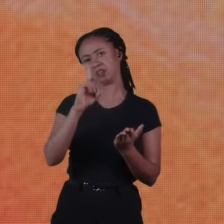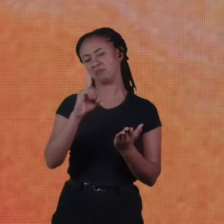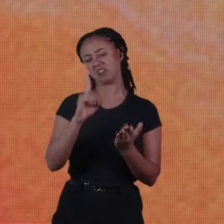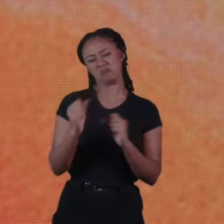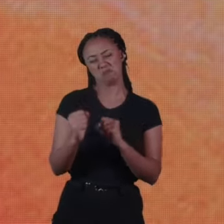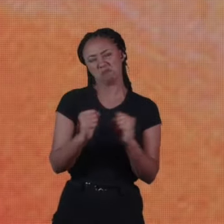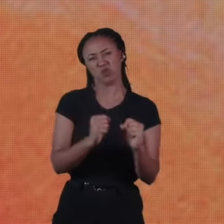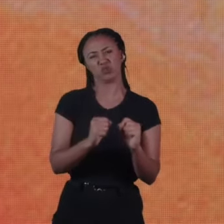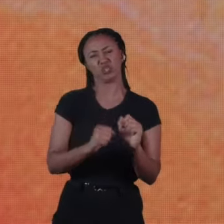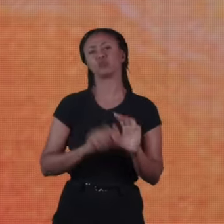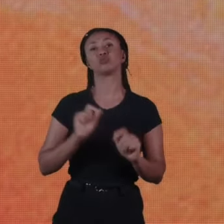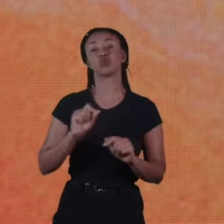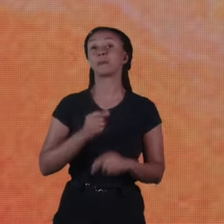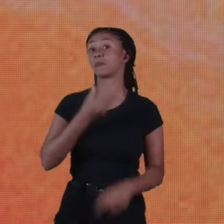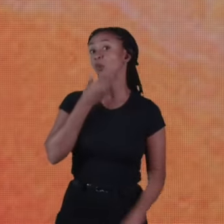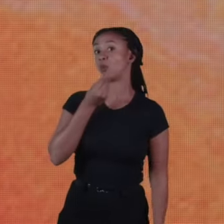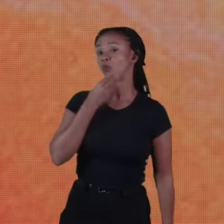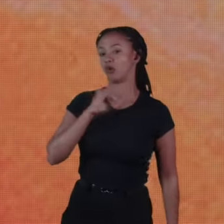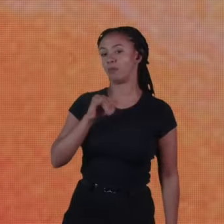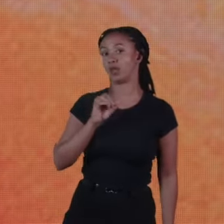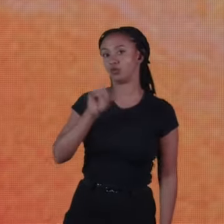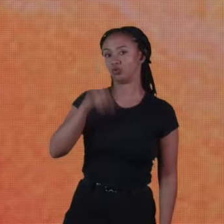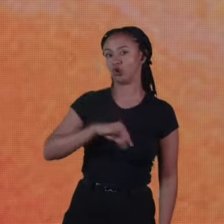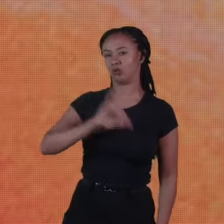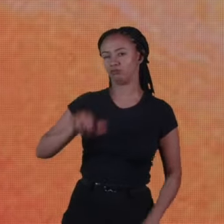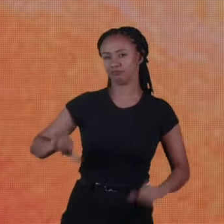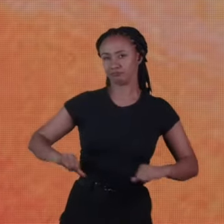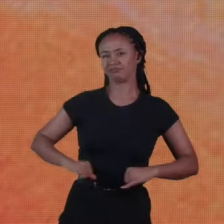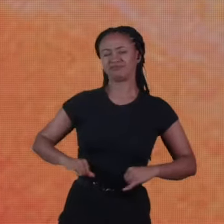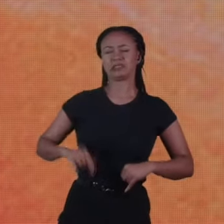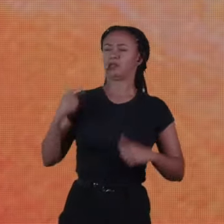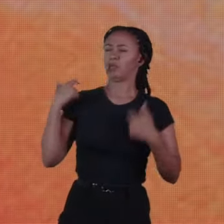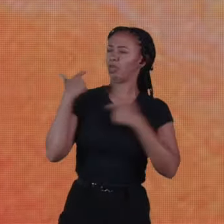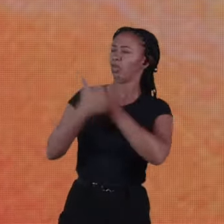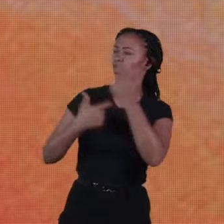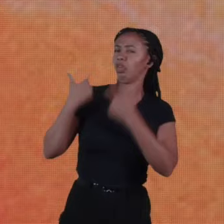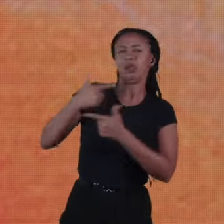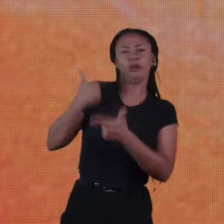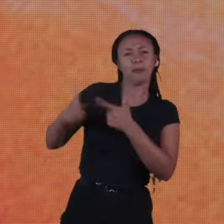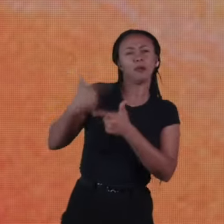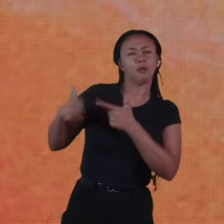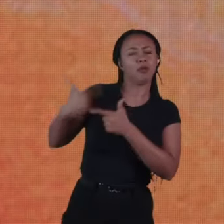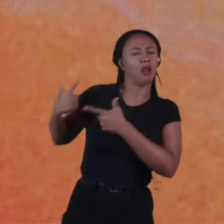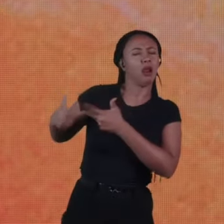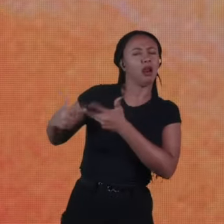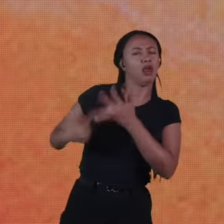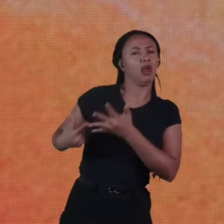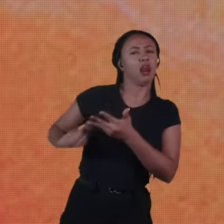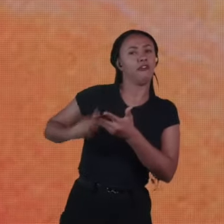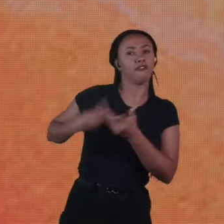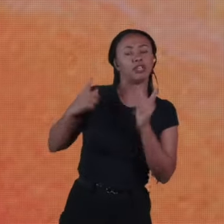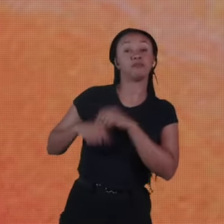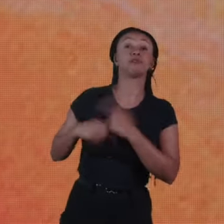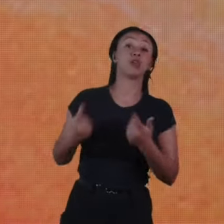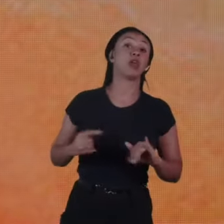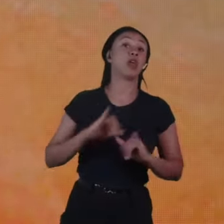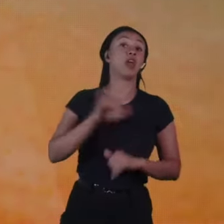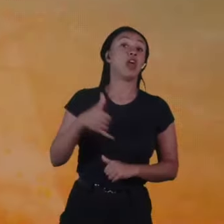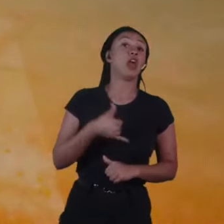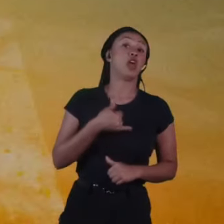seu poder, quando Jó, no final de toda a tribulação que ele passou, ele diz assim: então respondeu Jó ao